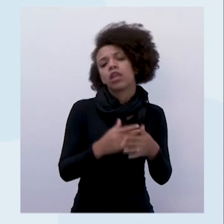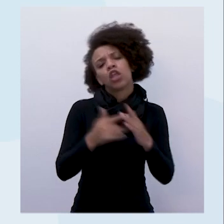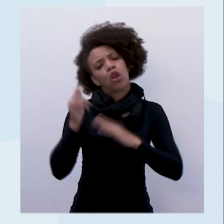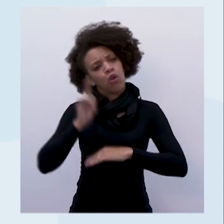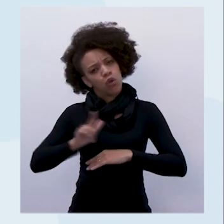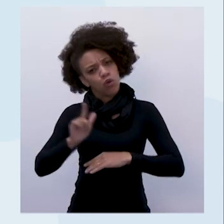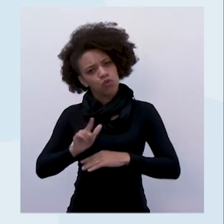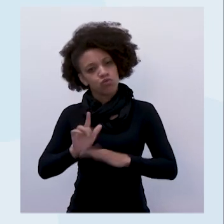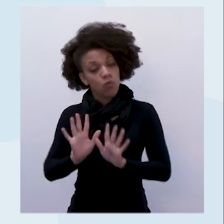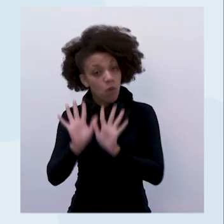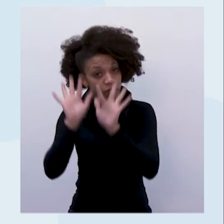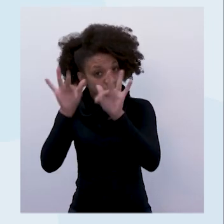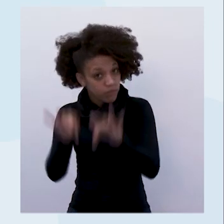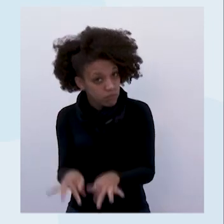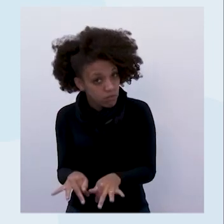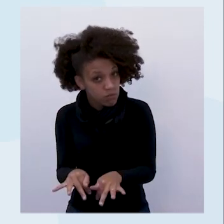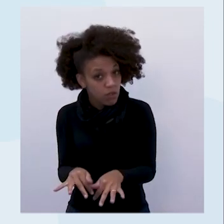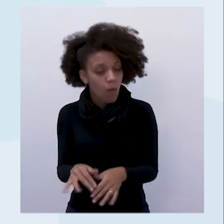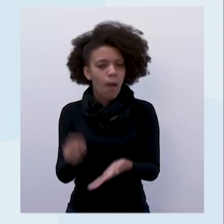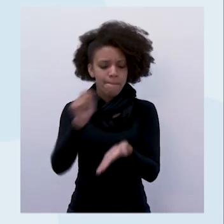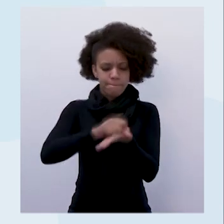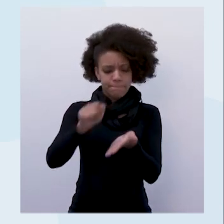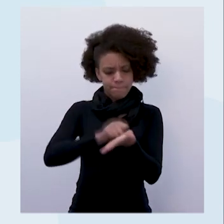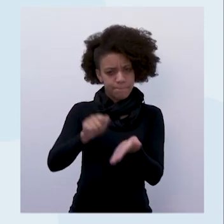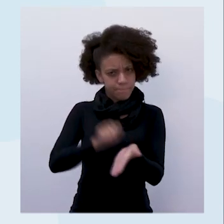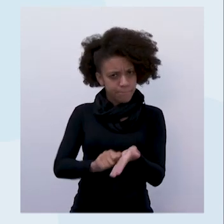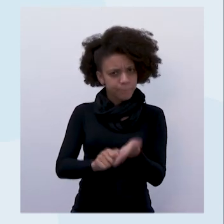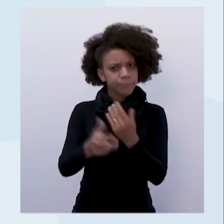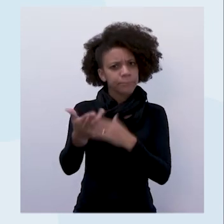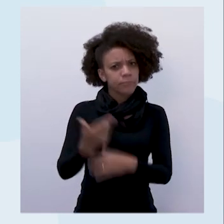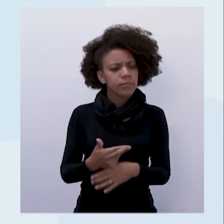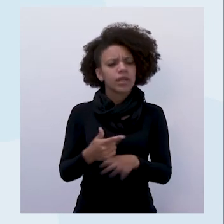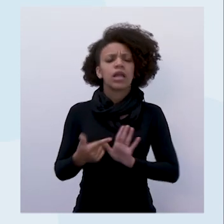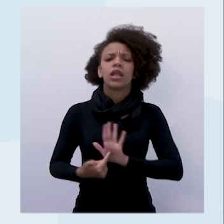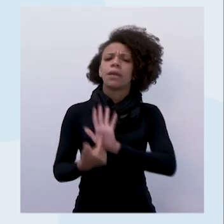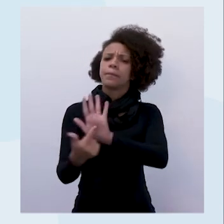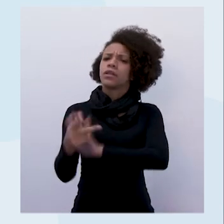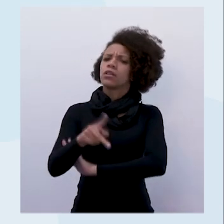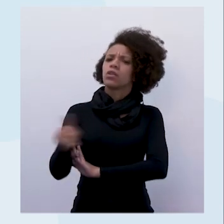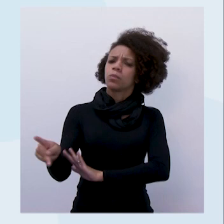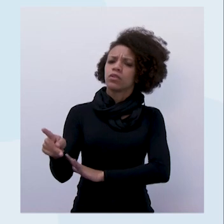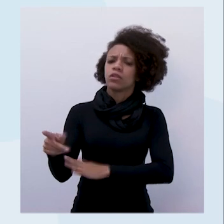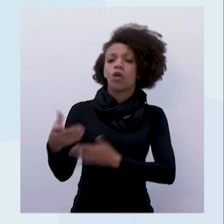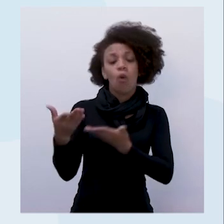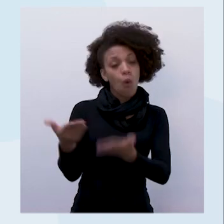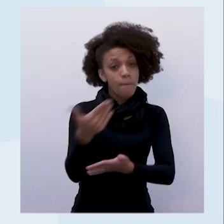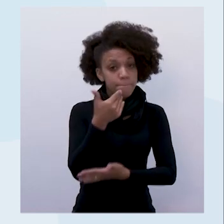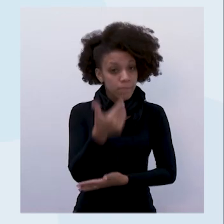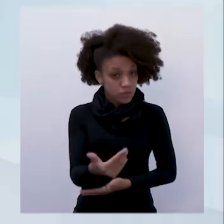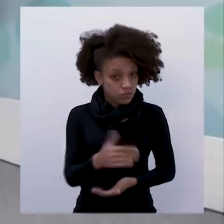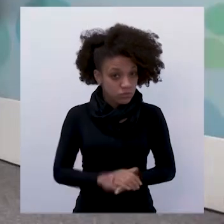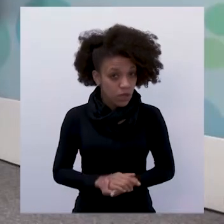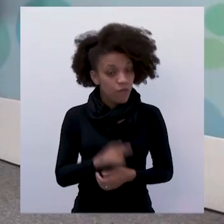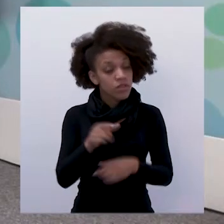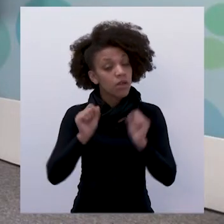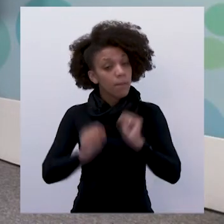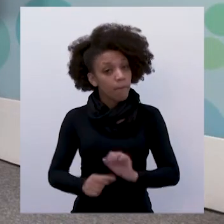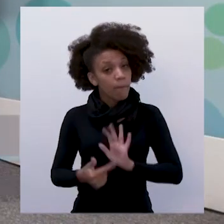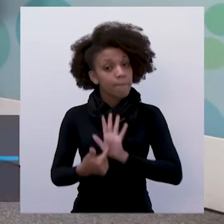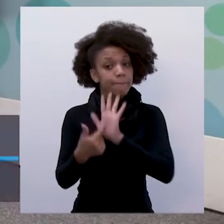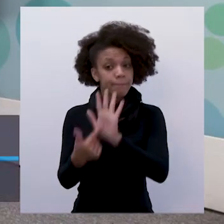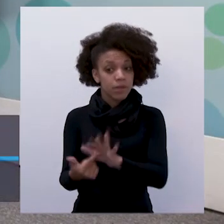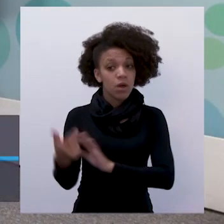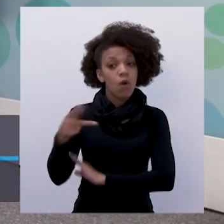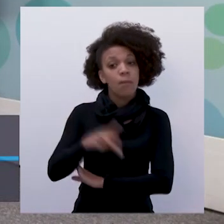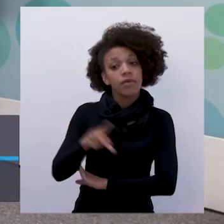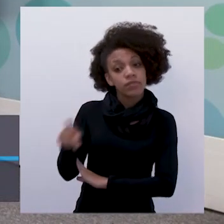a conclusão. Anote os resultados obtidos e apresente-os conforme solicitado. Vocês podem apresentar